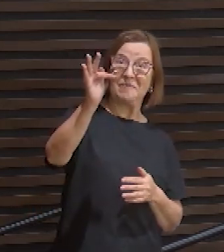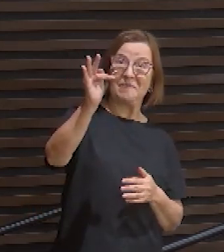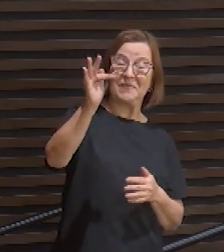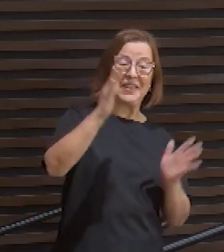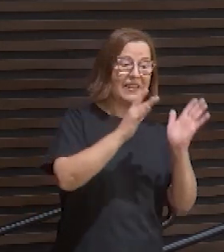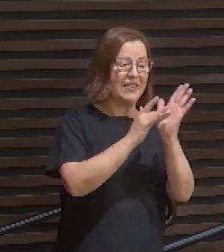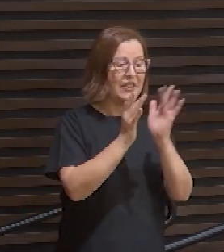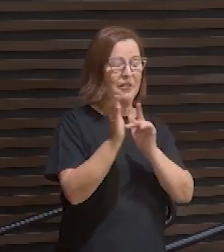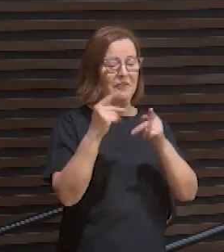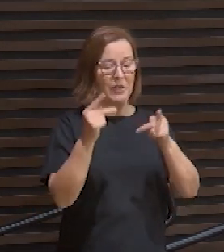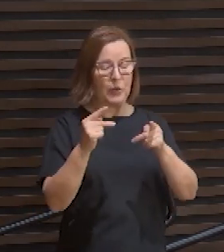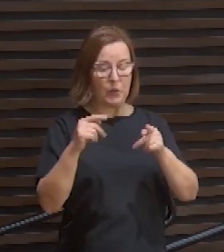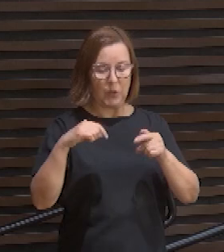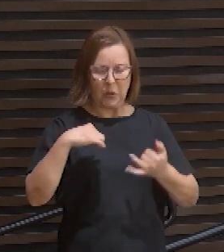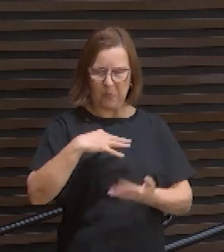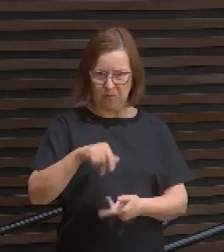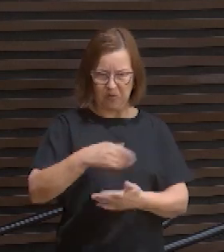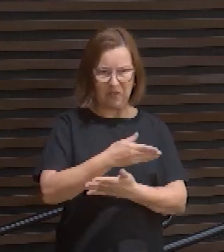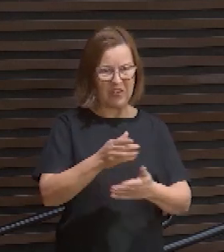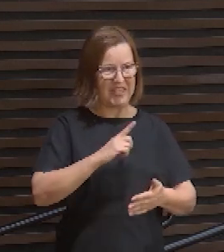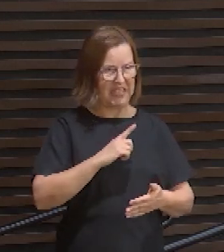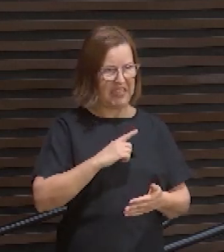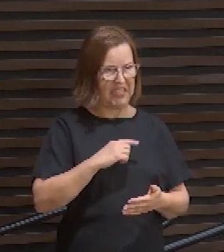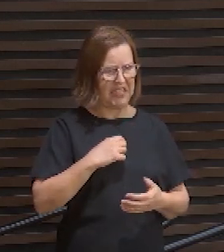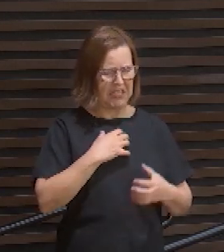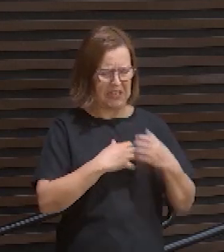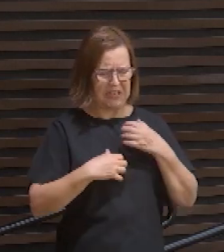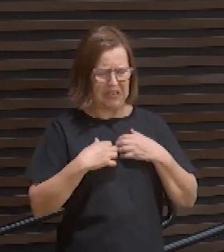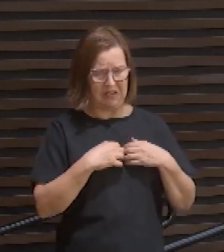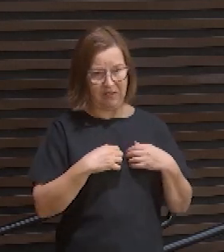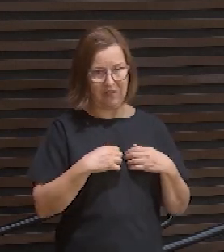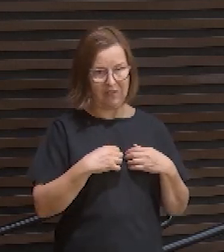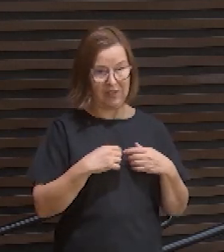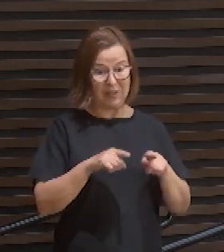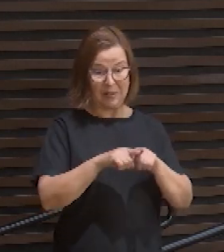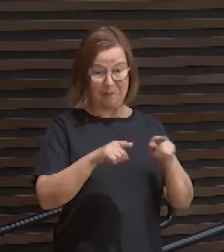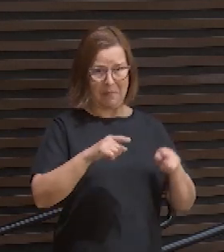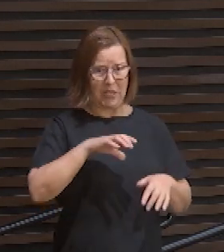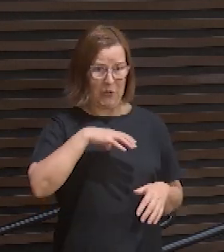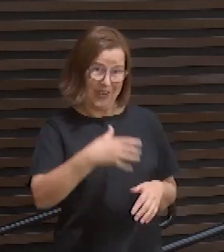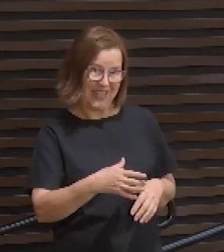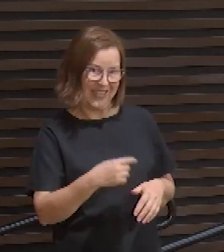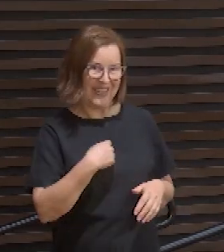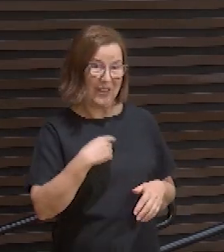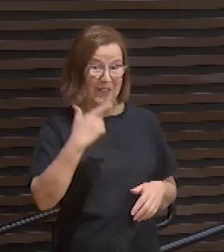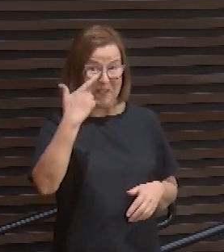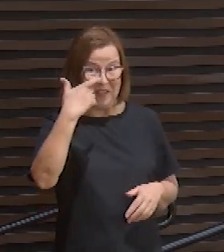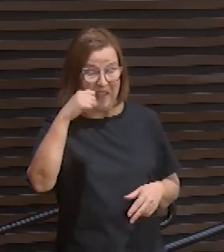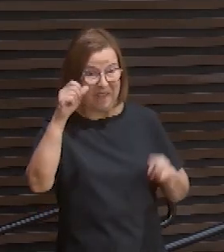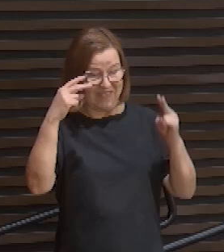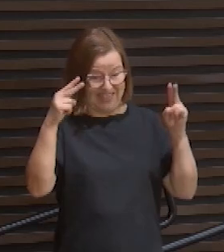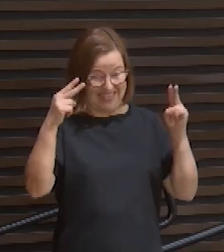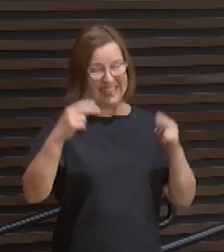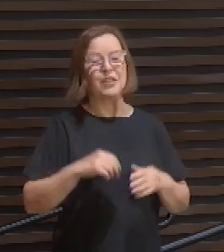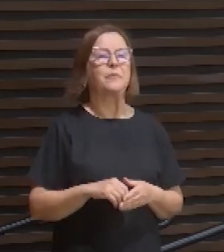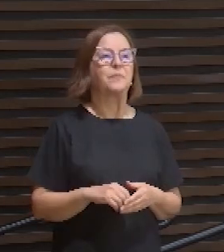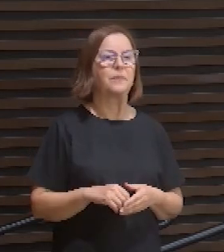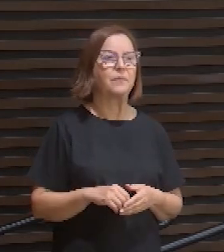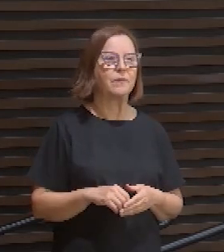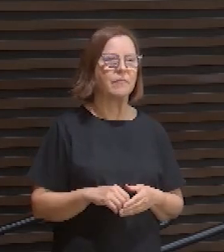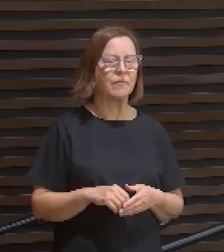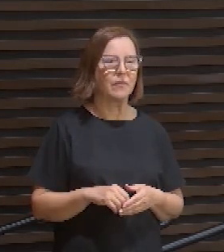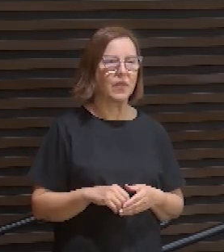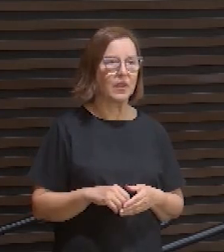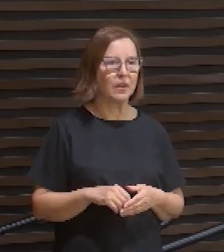ânimo, eu venci isso aqui. Ora, todos quantos querem viver piedosamente em Cristo Jesus irão bombar?